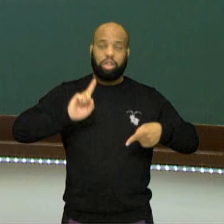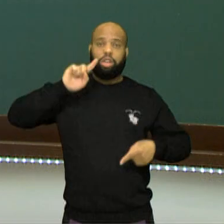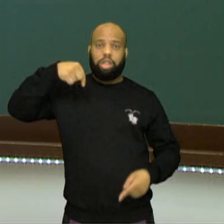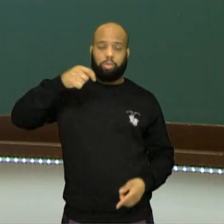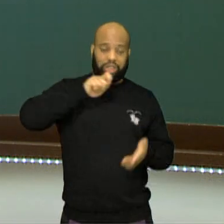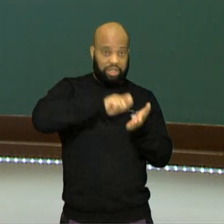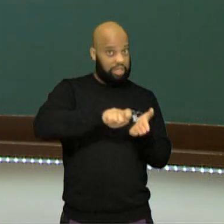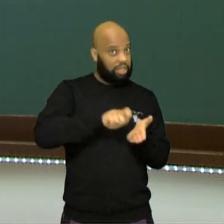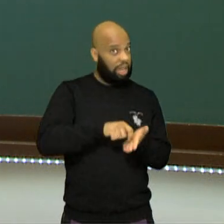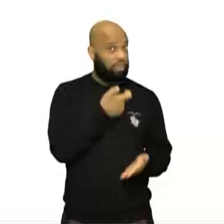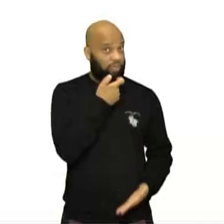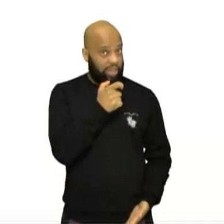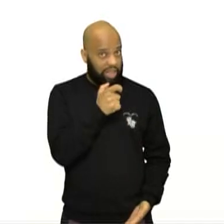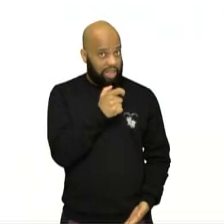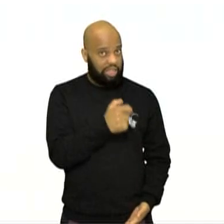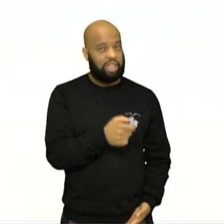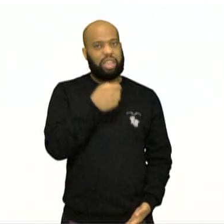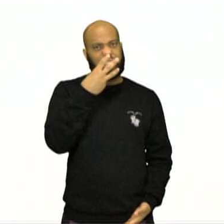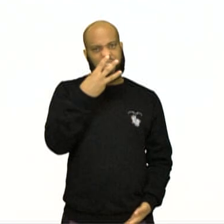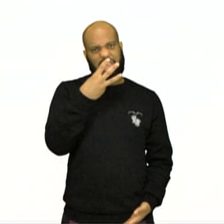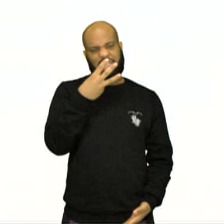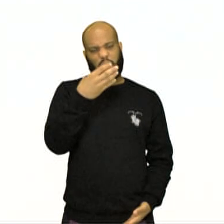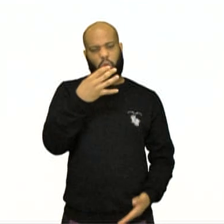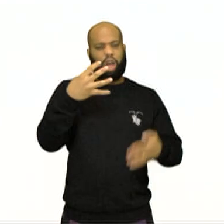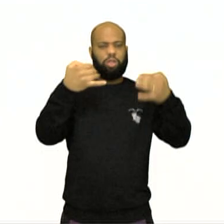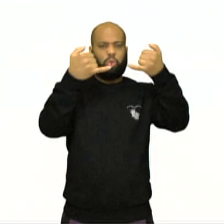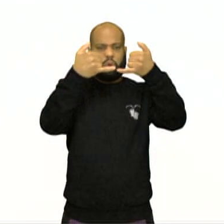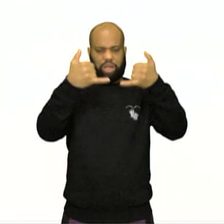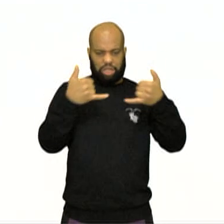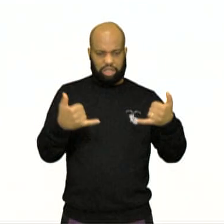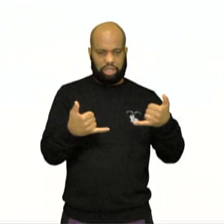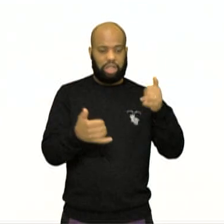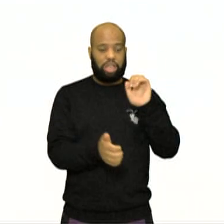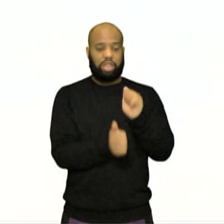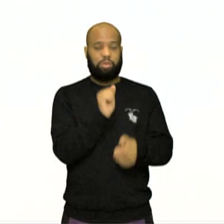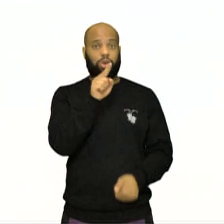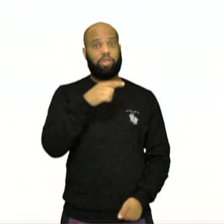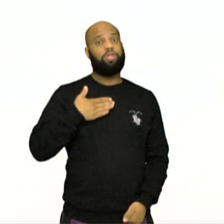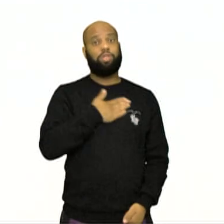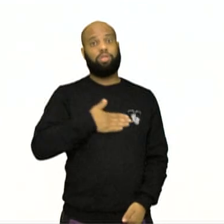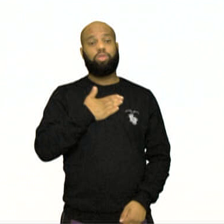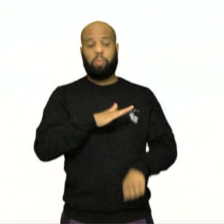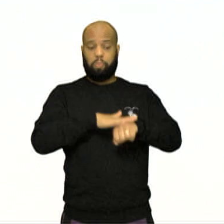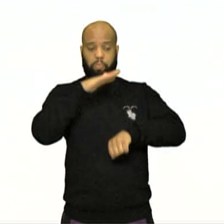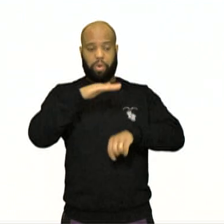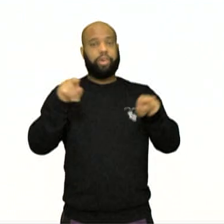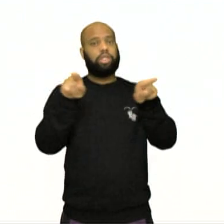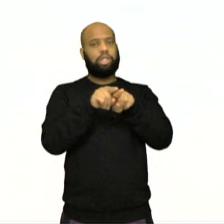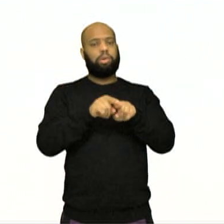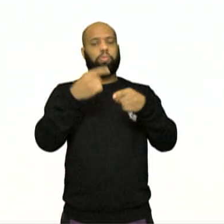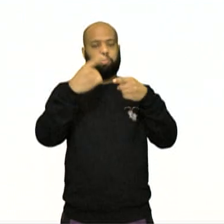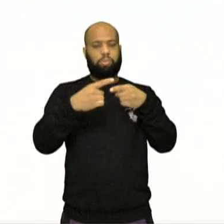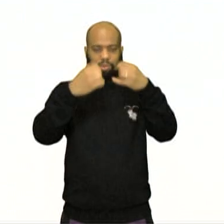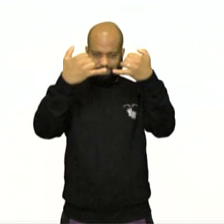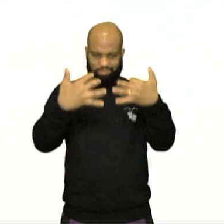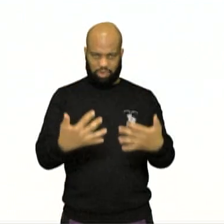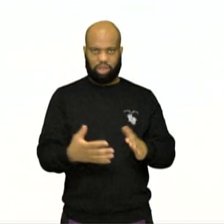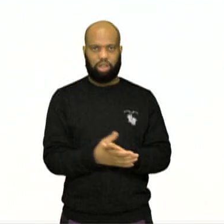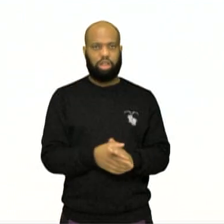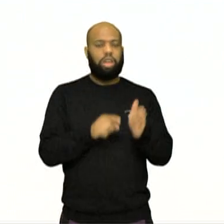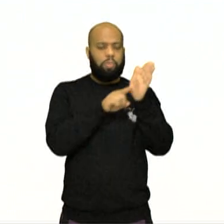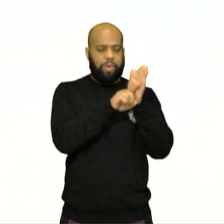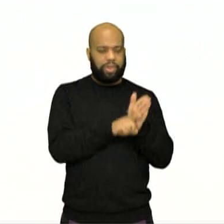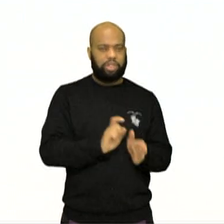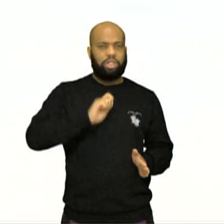em inglês, 3 ou 4 linhas, qual é o esporte da sua preferência e por quê. Então dê uma pesquisada sobre